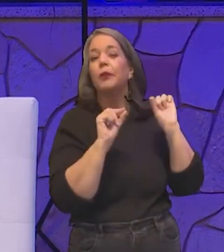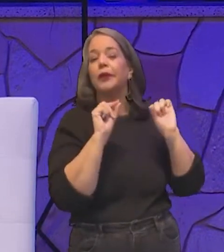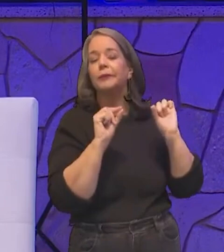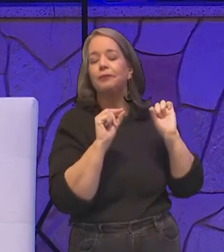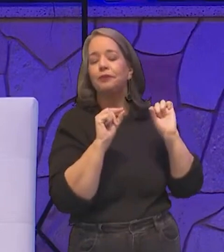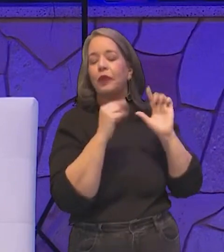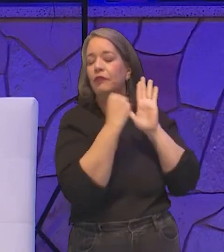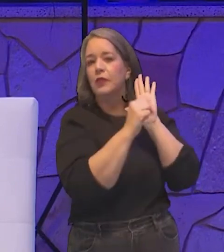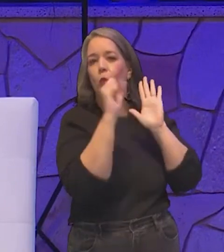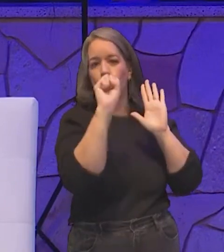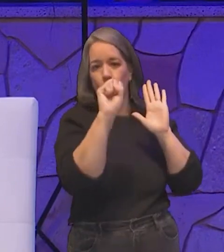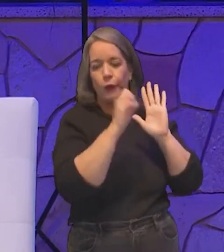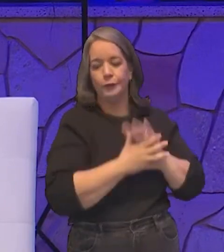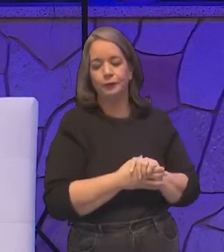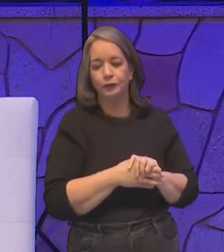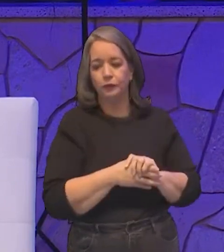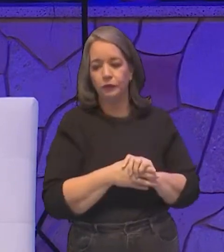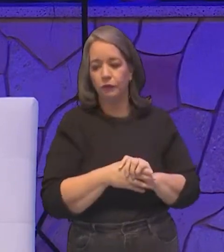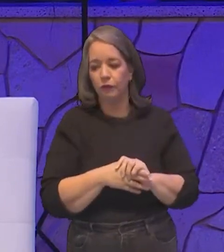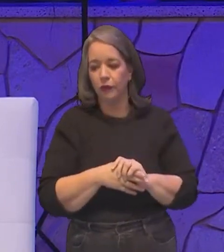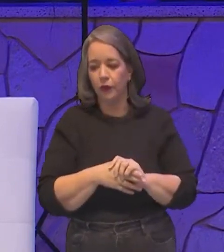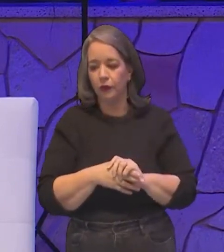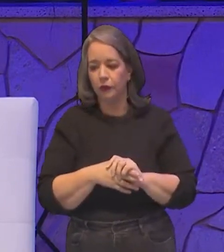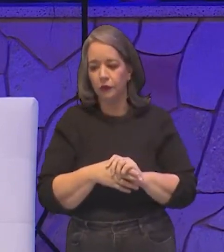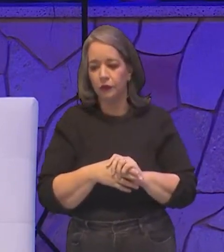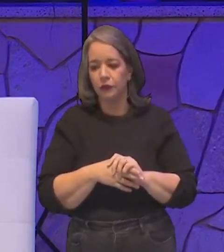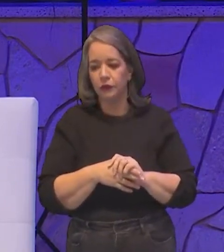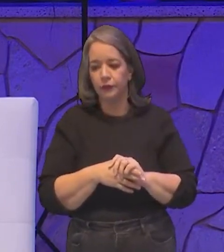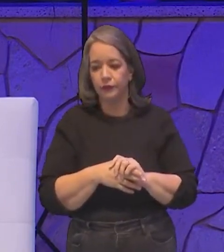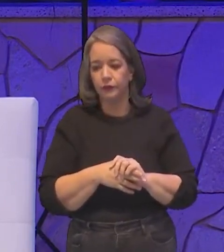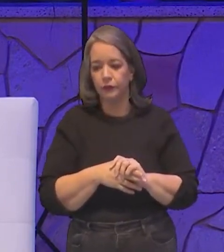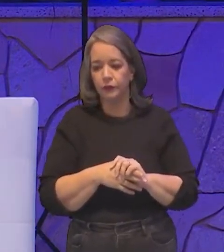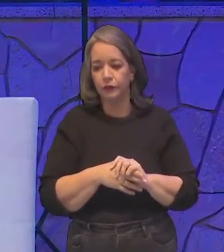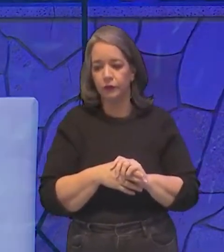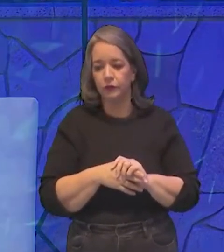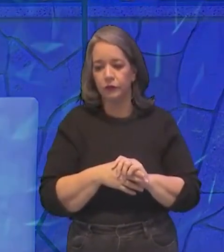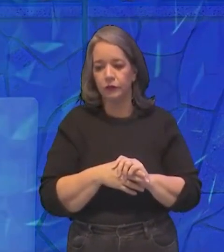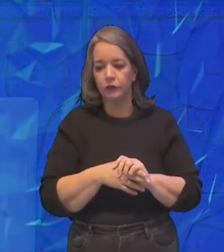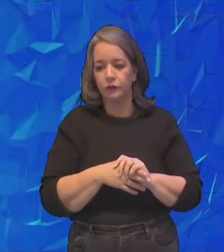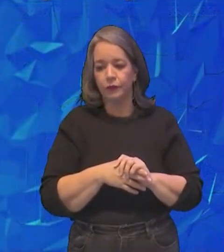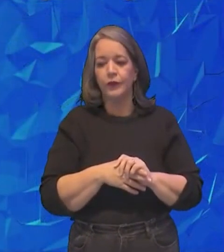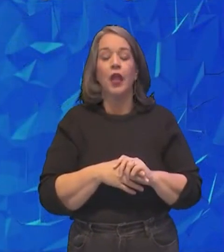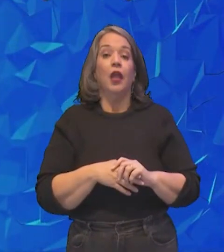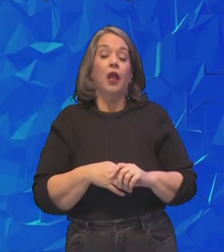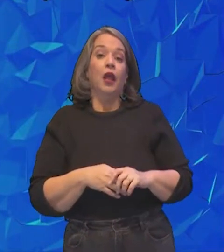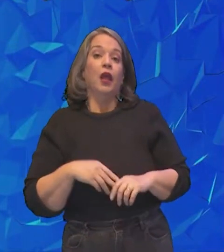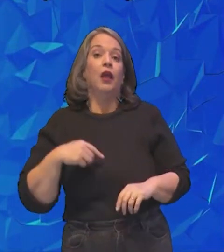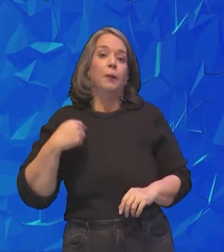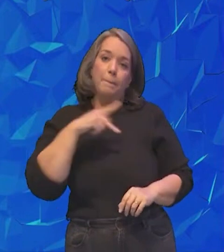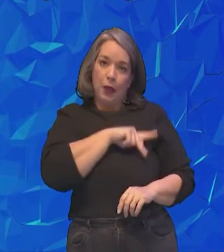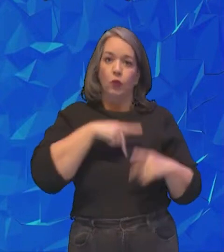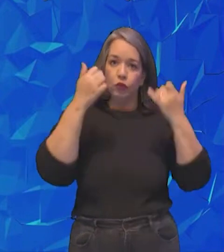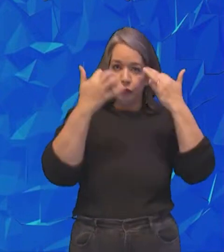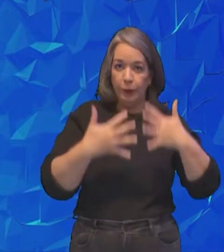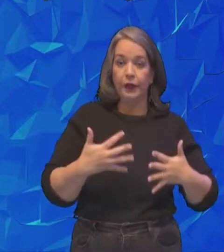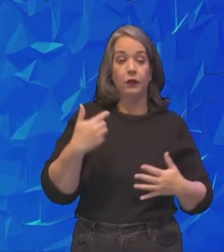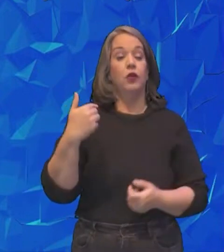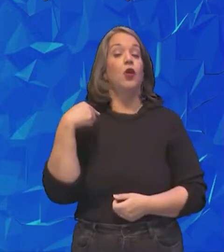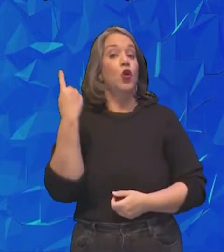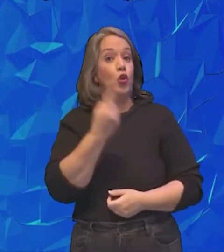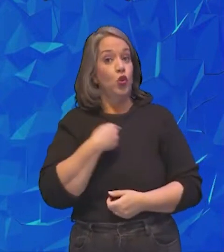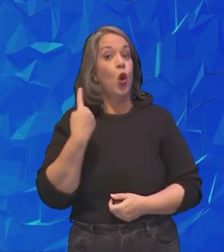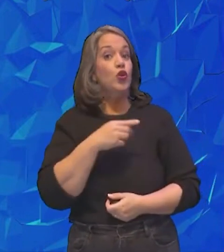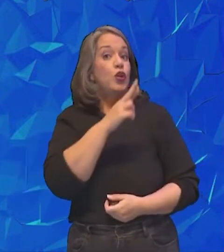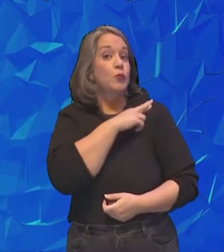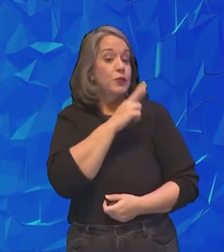versículo 8: não fico devendo nada a ninguém, exceto o amor de uns para com os outros, pois